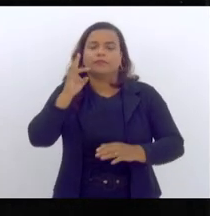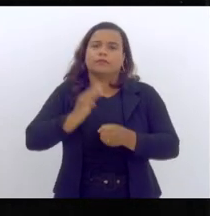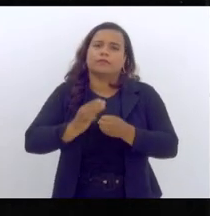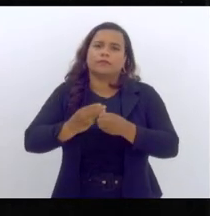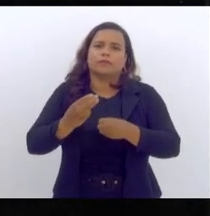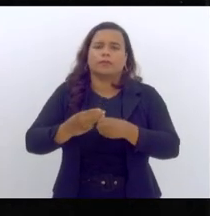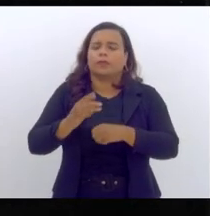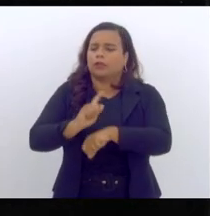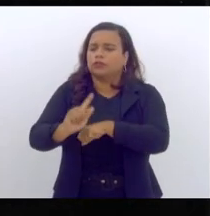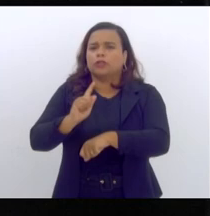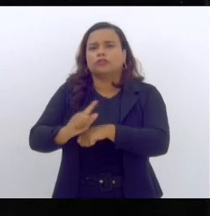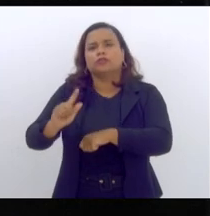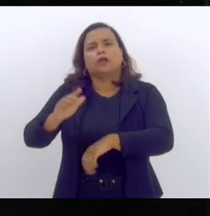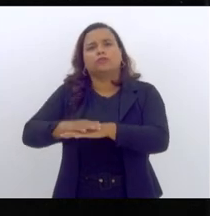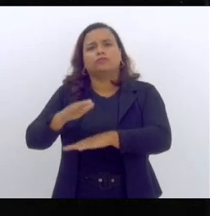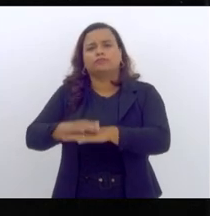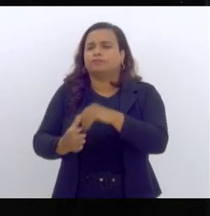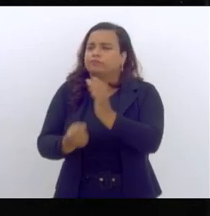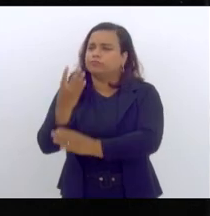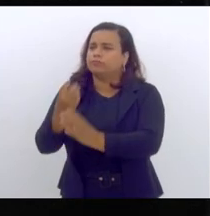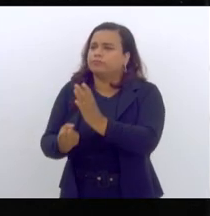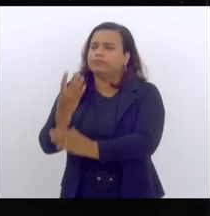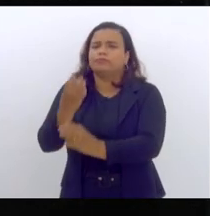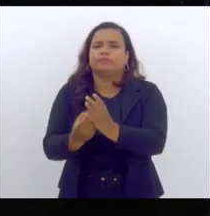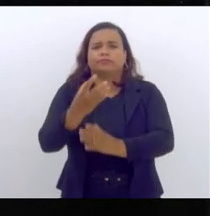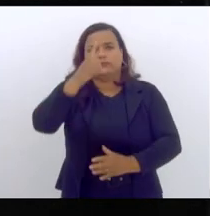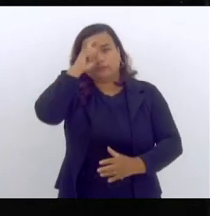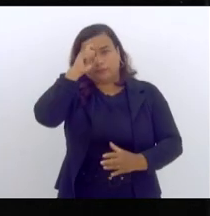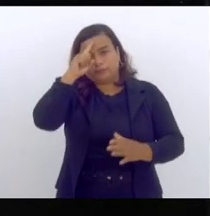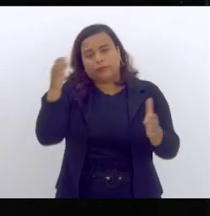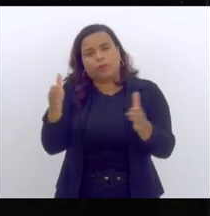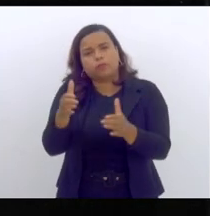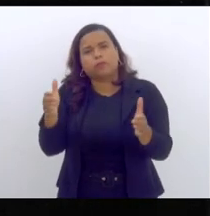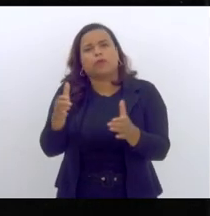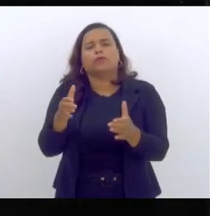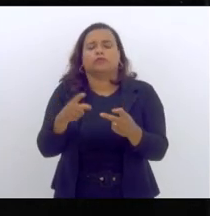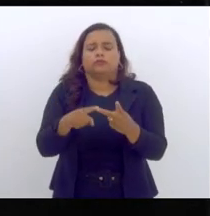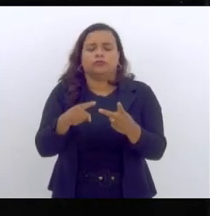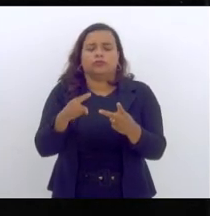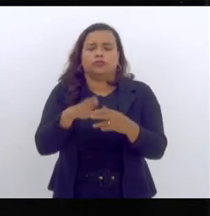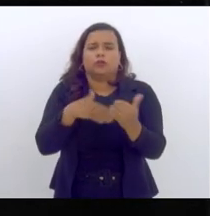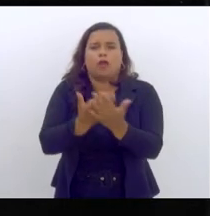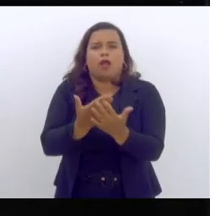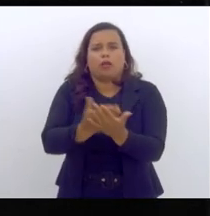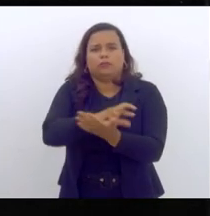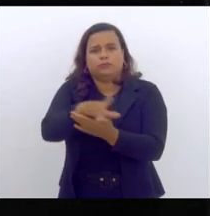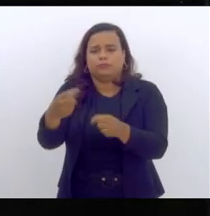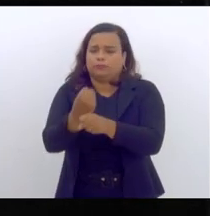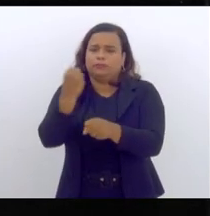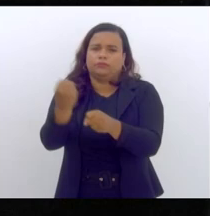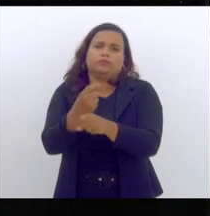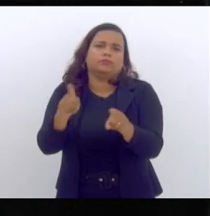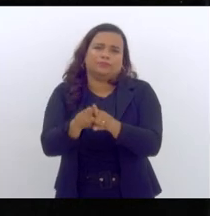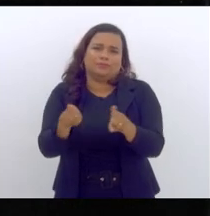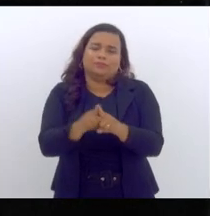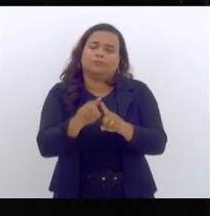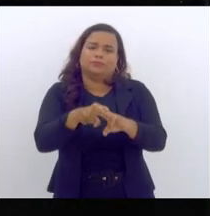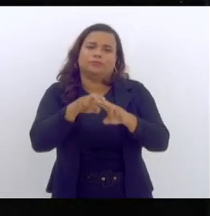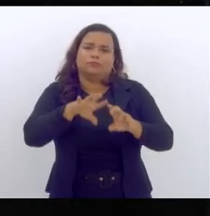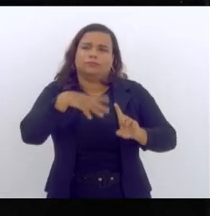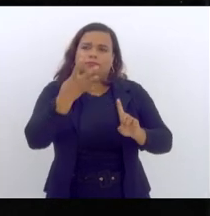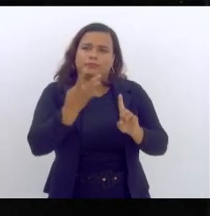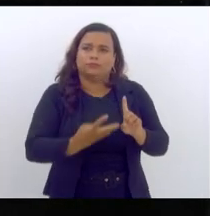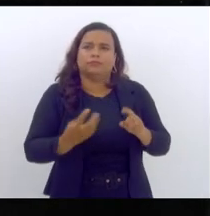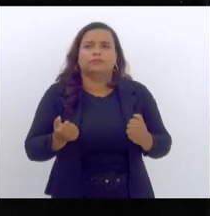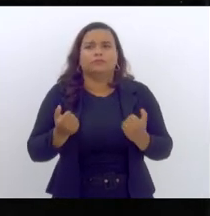mais construiu escolas e postos de saúde mediante a presença apresente homenagem pretende